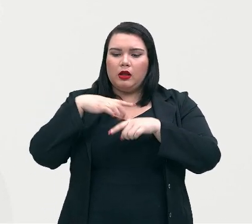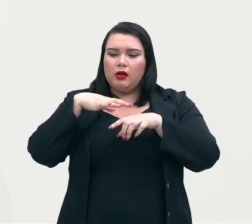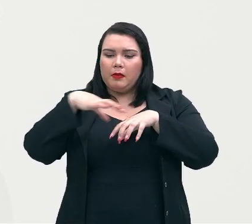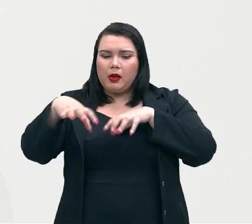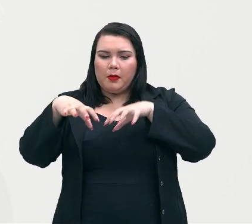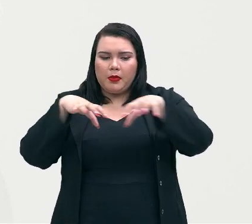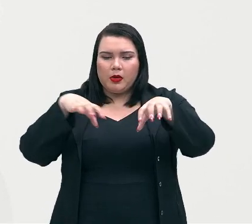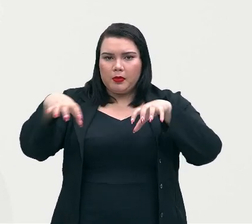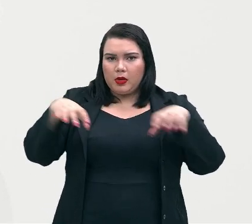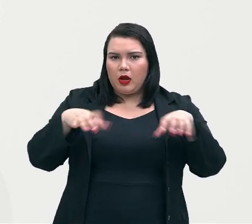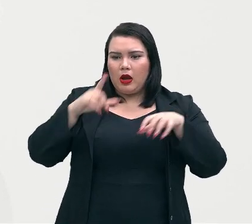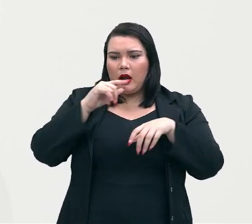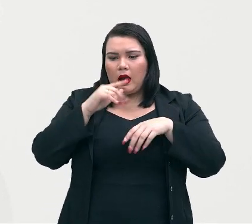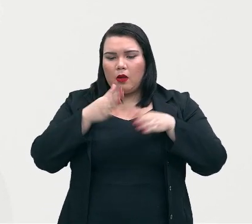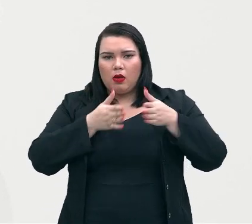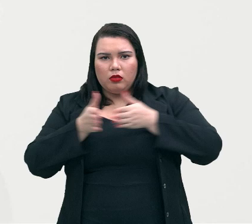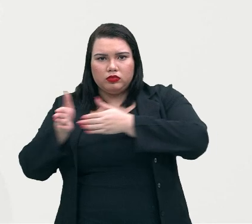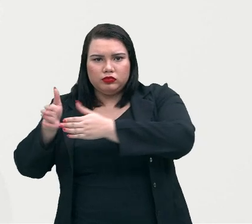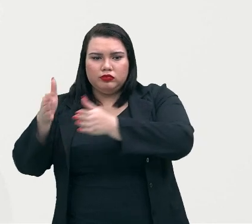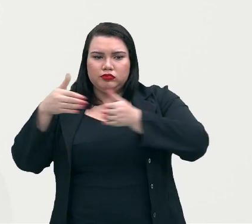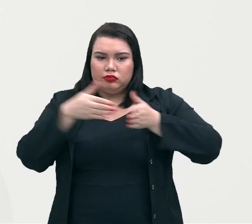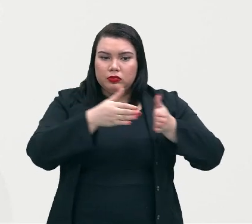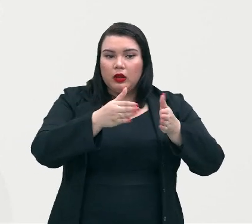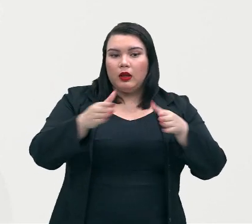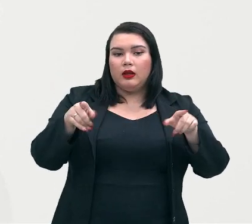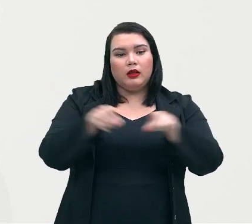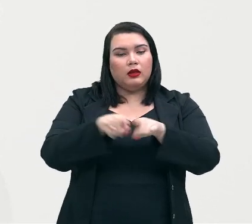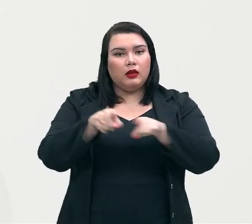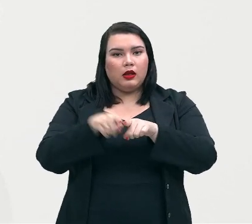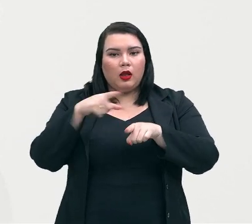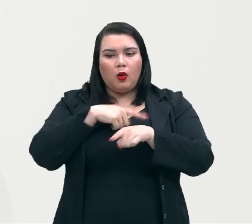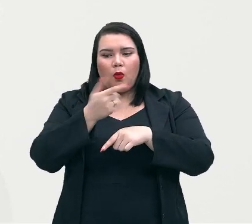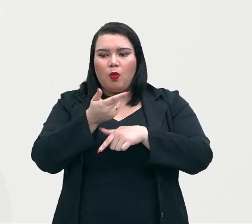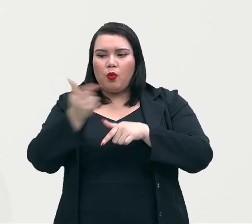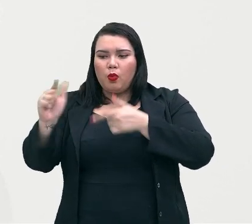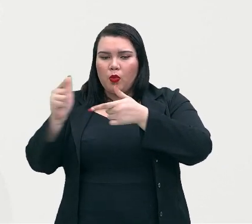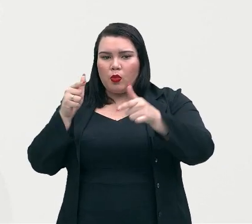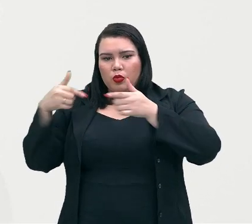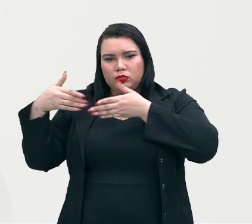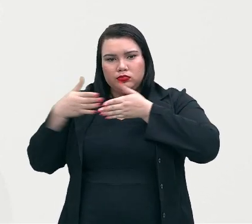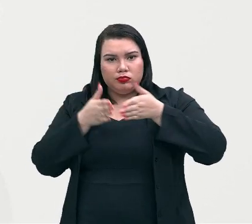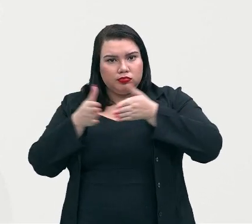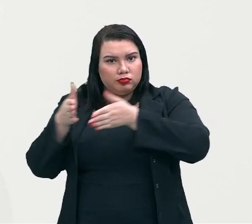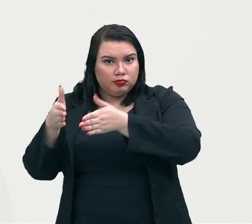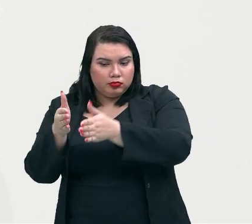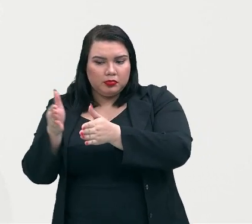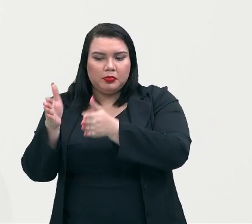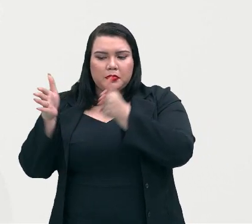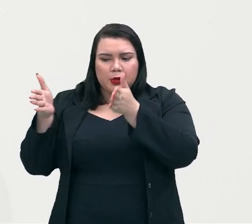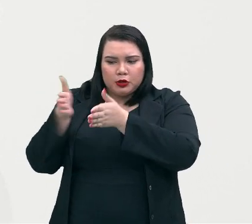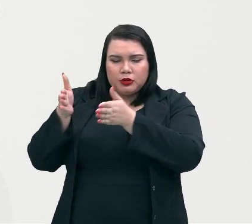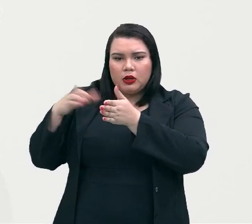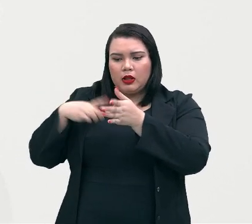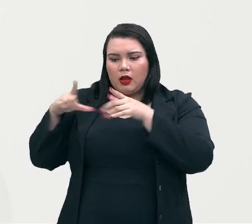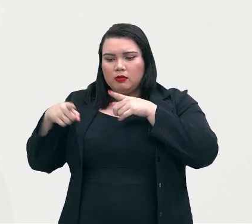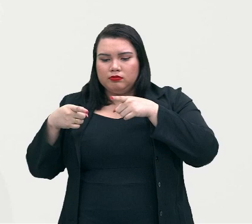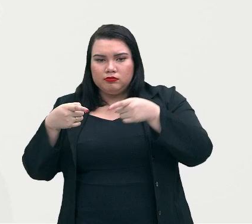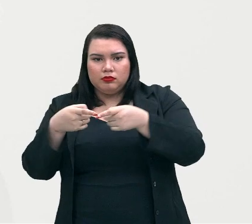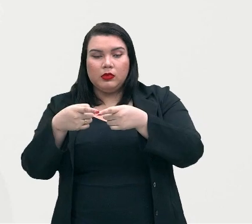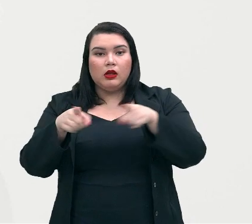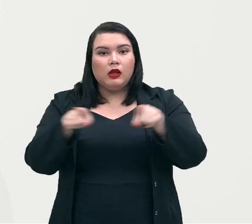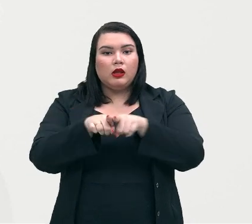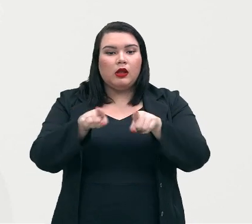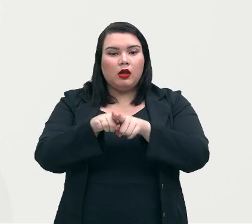de água, tá? Consequentemente, também teremos os afluentes, que são os rios menores, e a foz, onde o rio